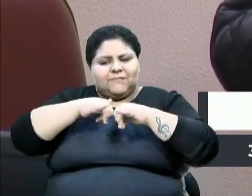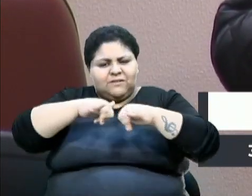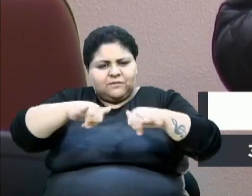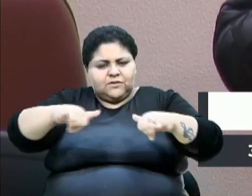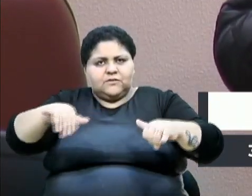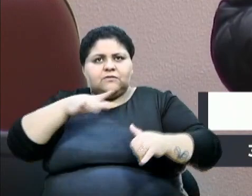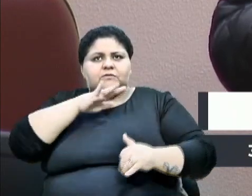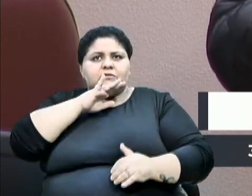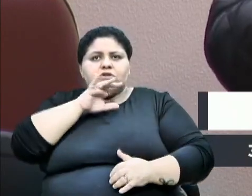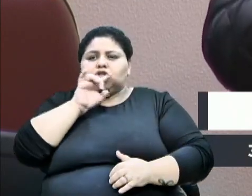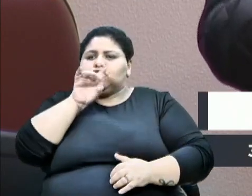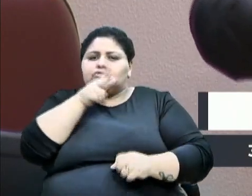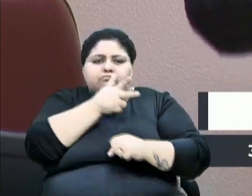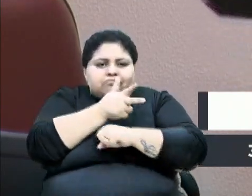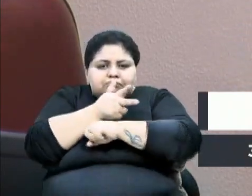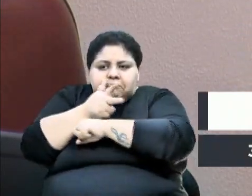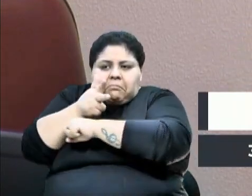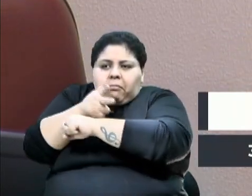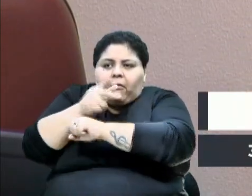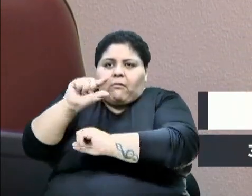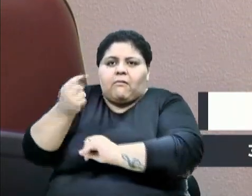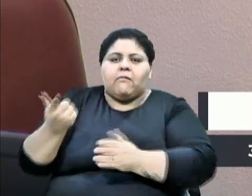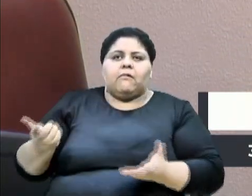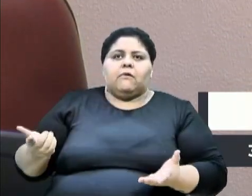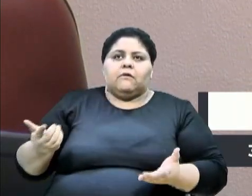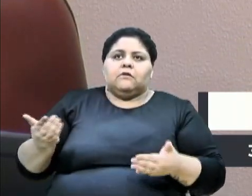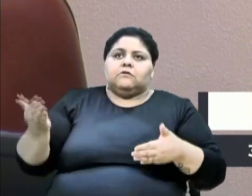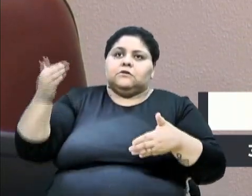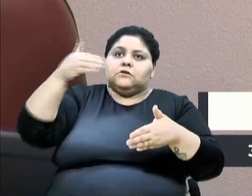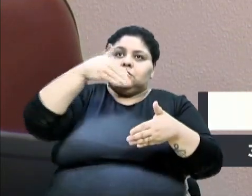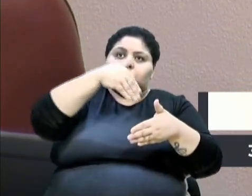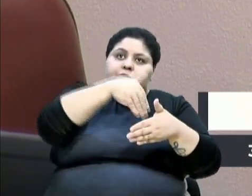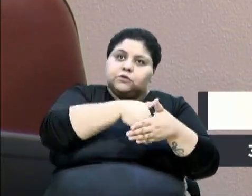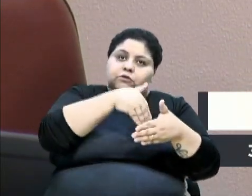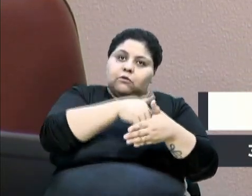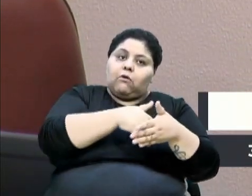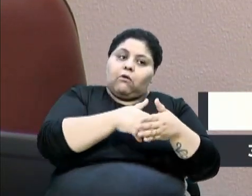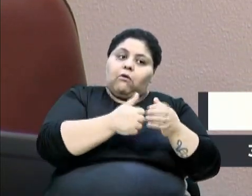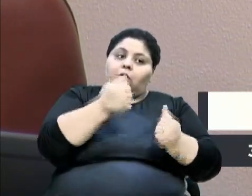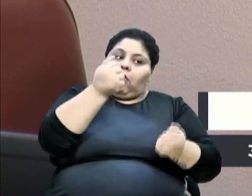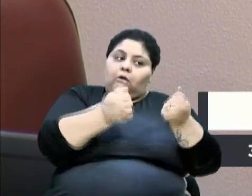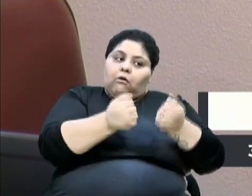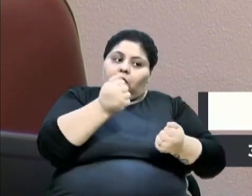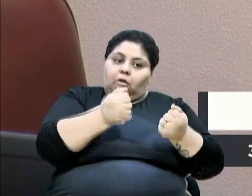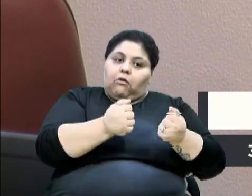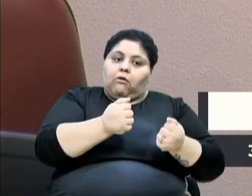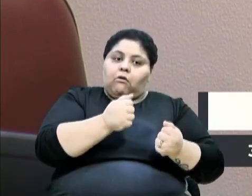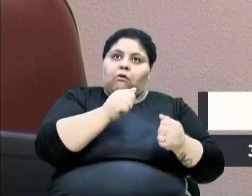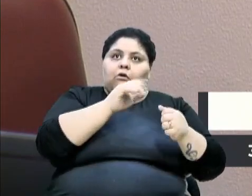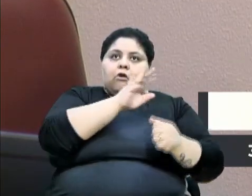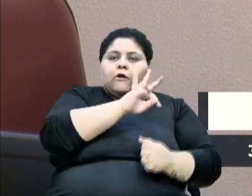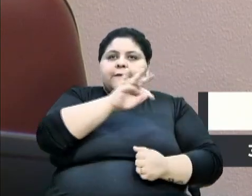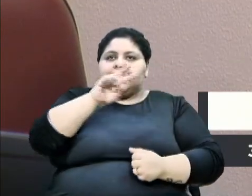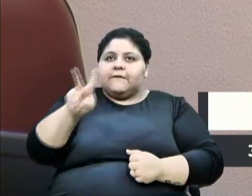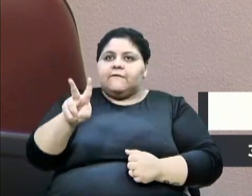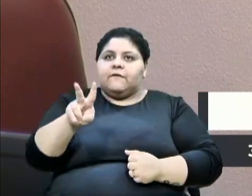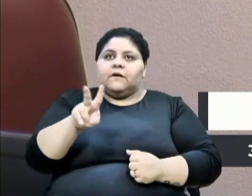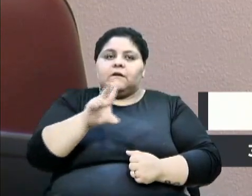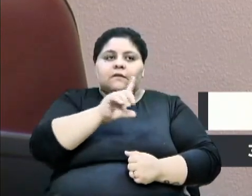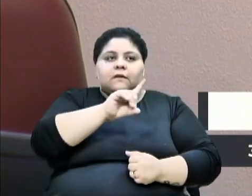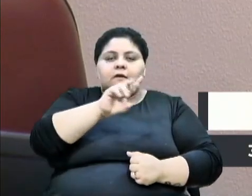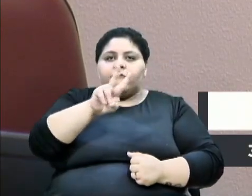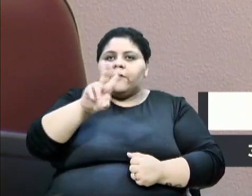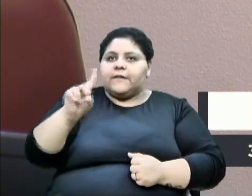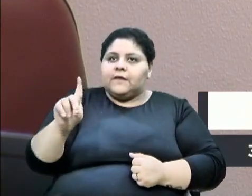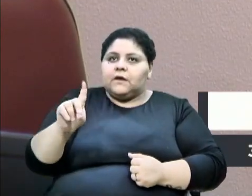simples filmezinho que nós poderíamos botar dentro dos nossos veículos que são ocupados com TV, DVD, todos os nossos veículos e